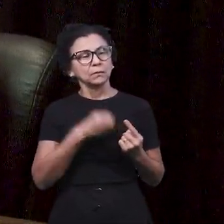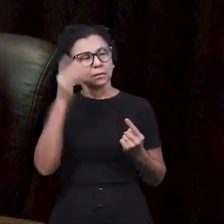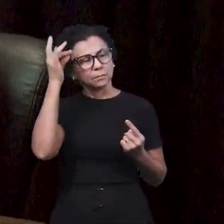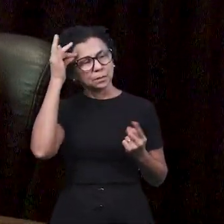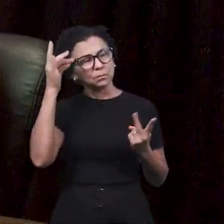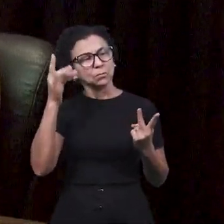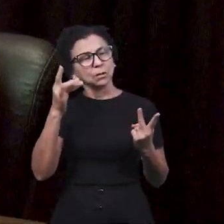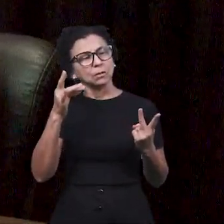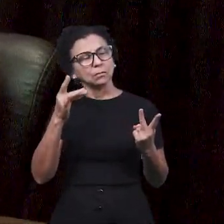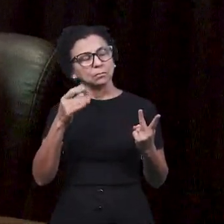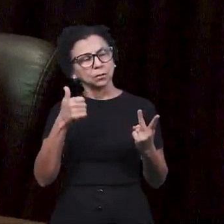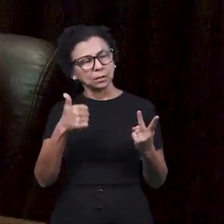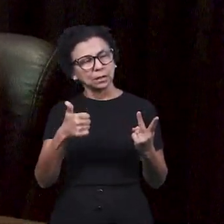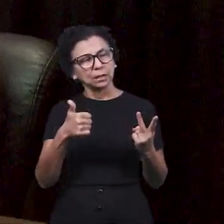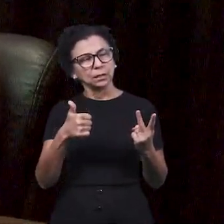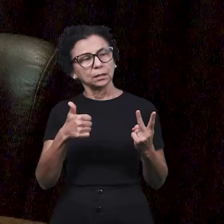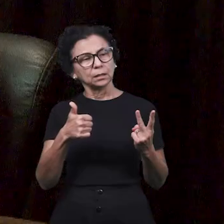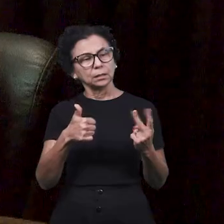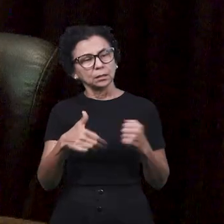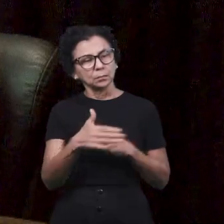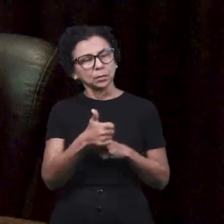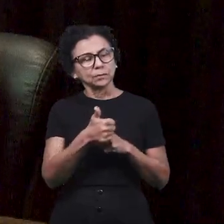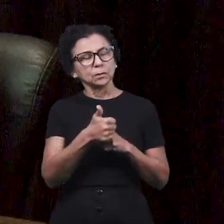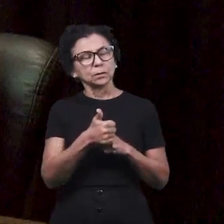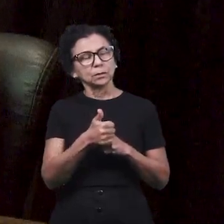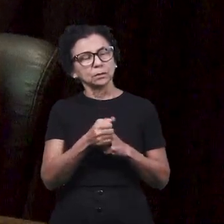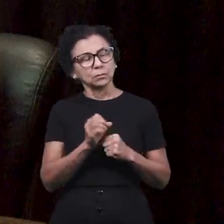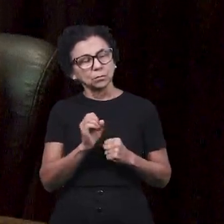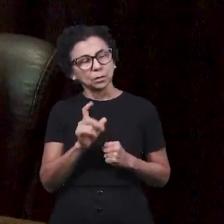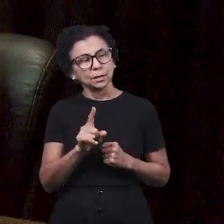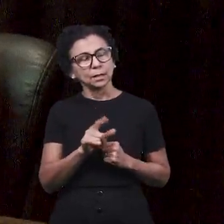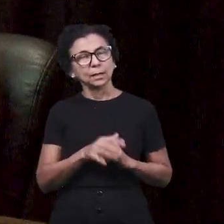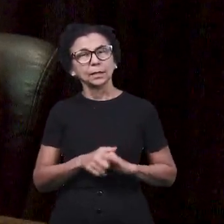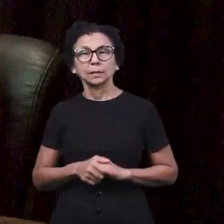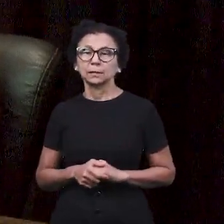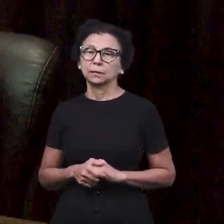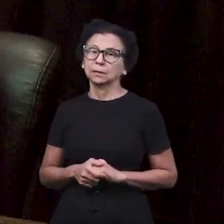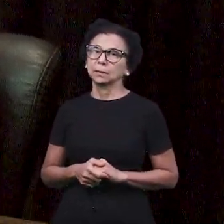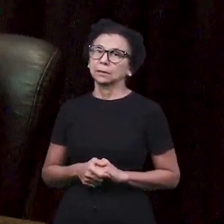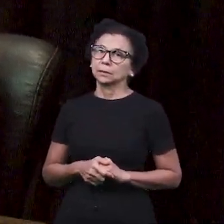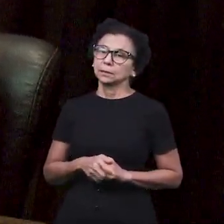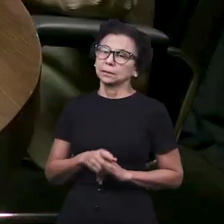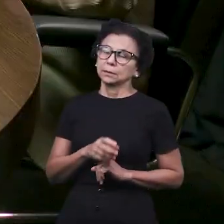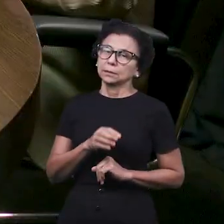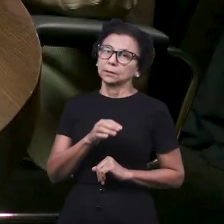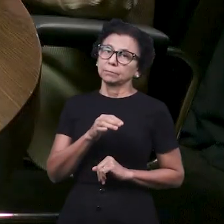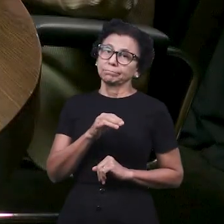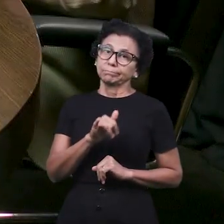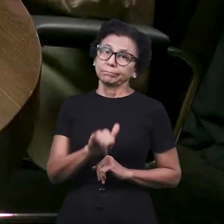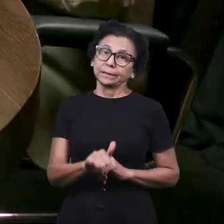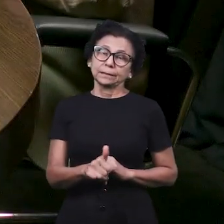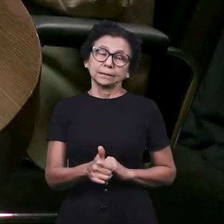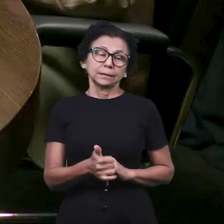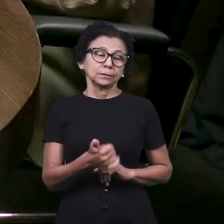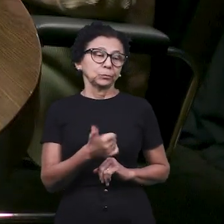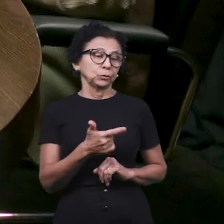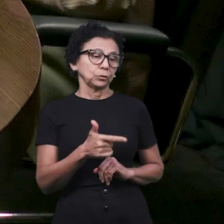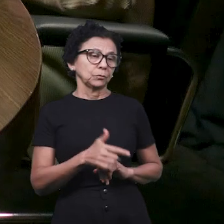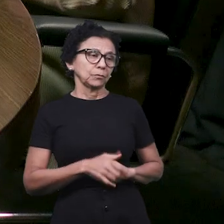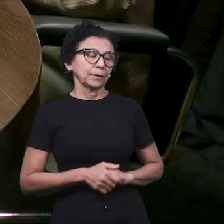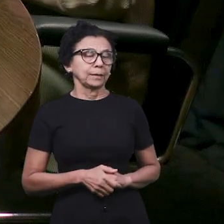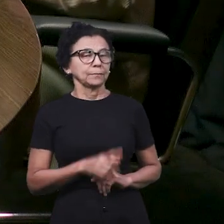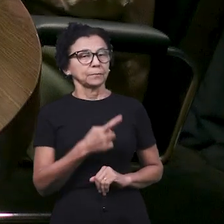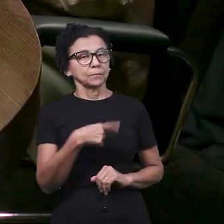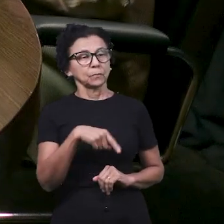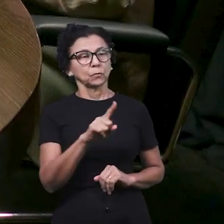vida profissional, o pastor vai orar. Agora, se não tiver, o pastor fala, olha, eu vou declinar, infelizmente eu não posso falar para